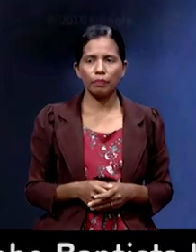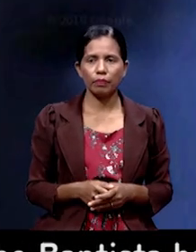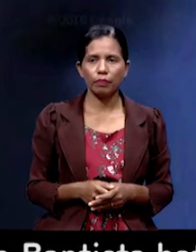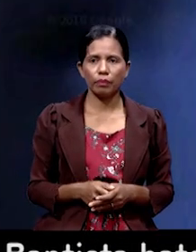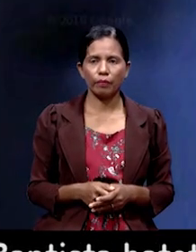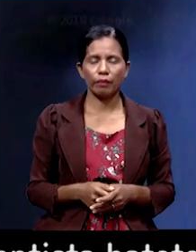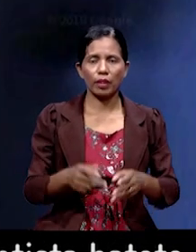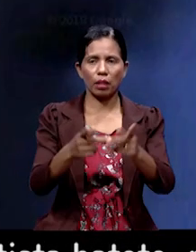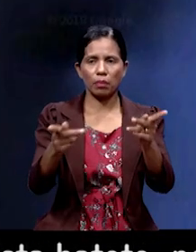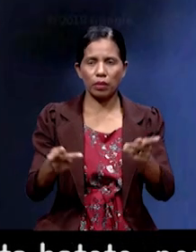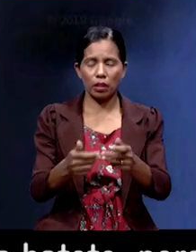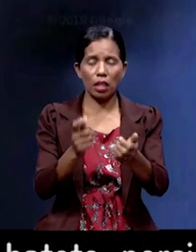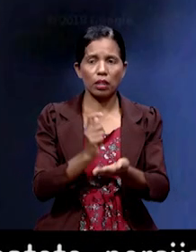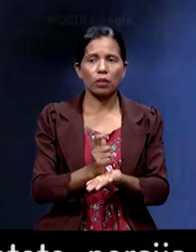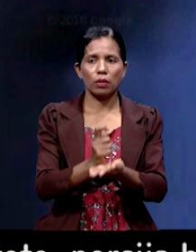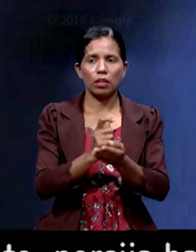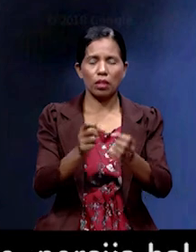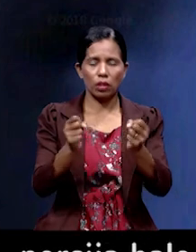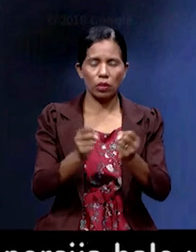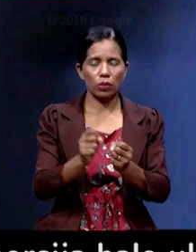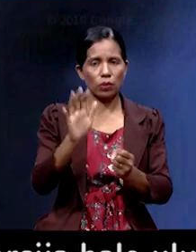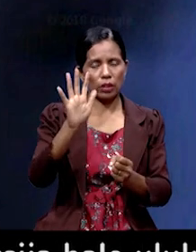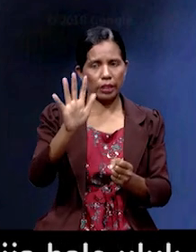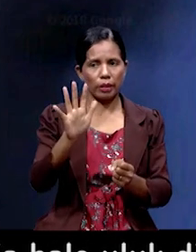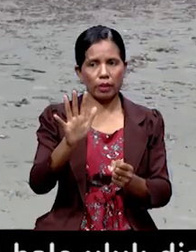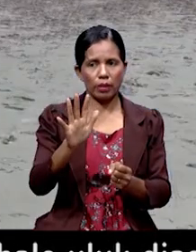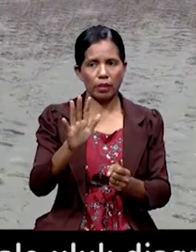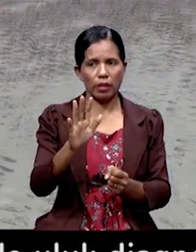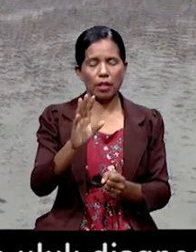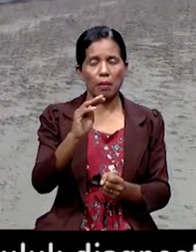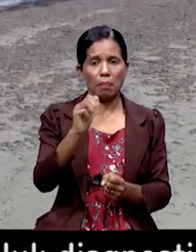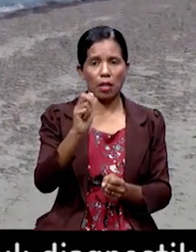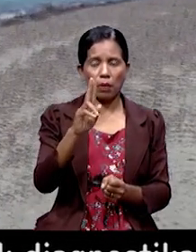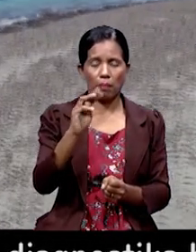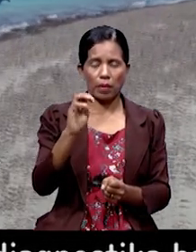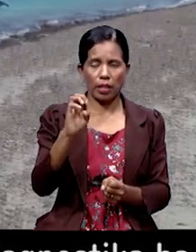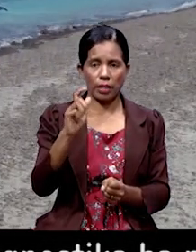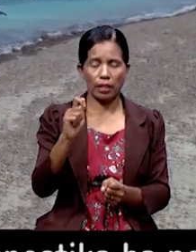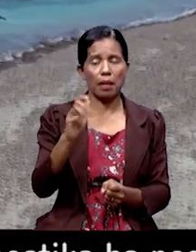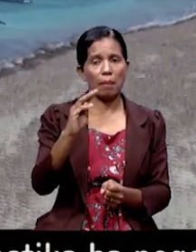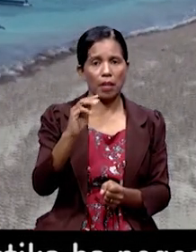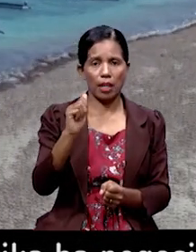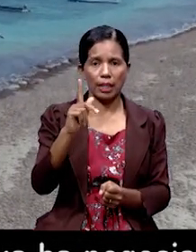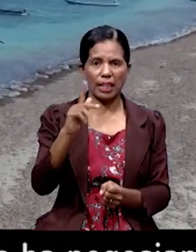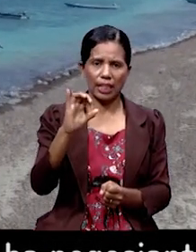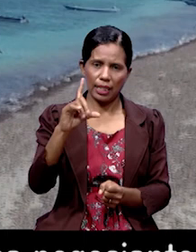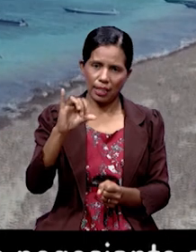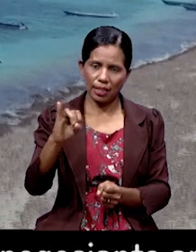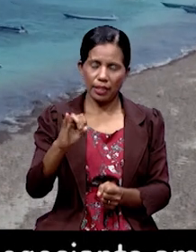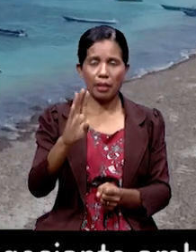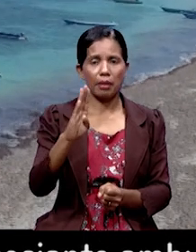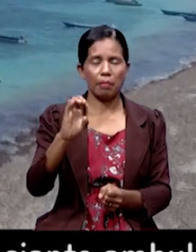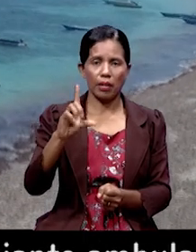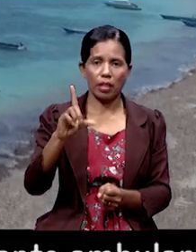Postu administrativo Ataúro ia suku lima makanesan, suku maumeta, makili, beloi, makadadi,